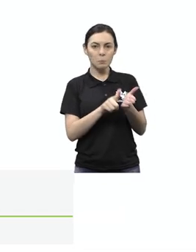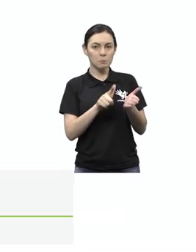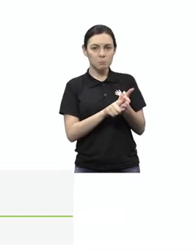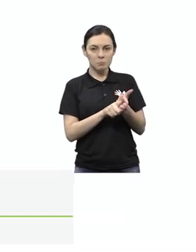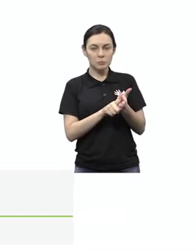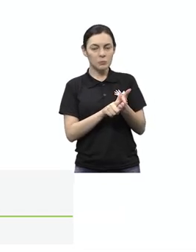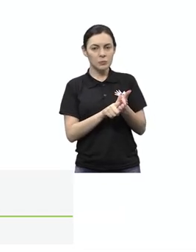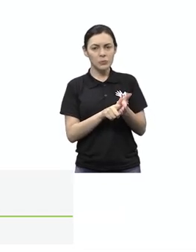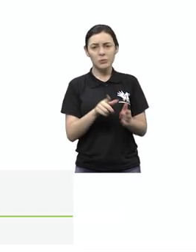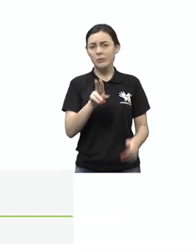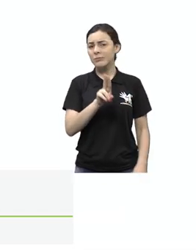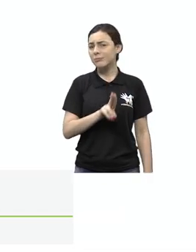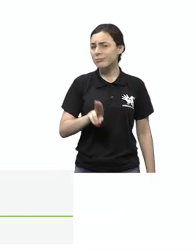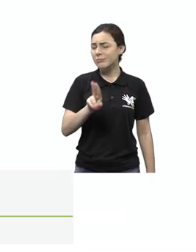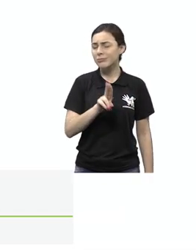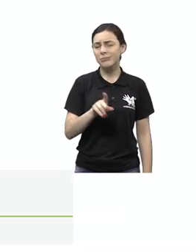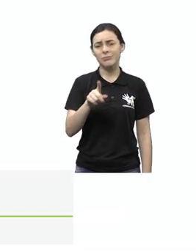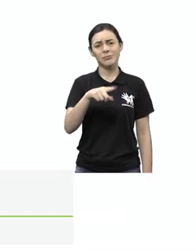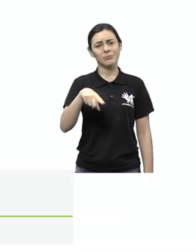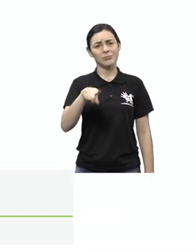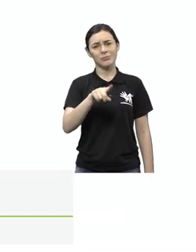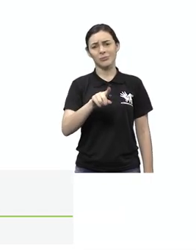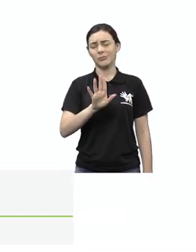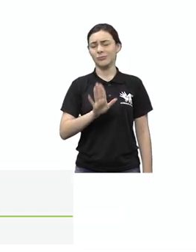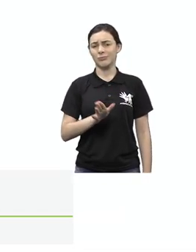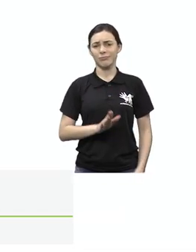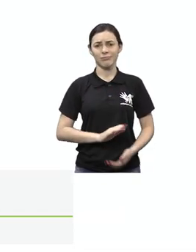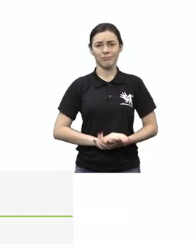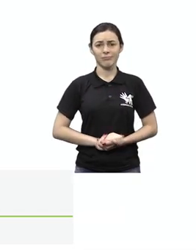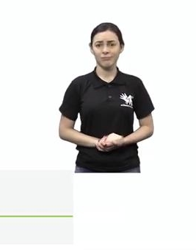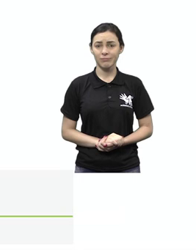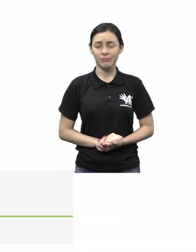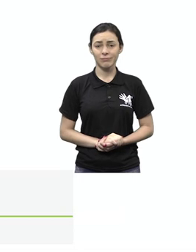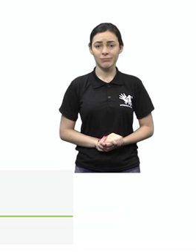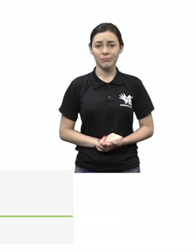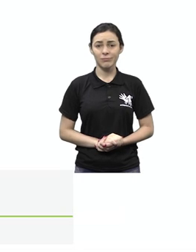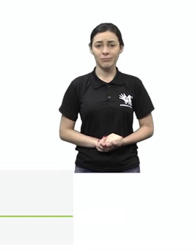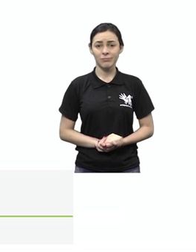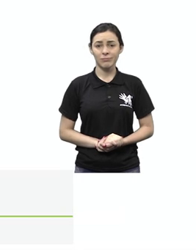uma folha, tá? É um material que vocês já estão usando aí.